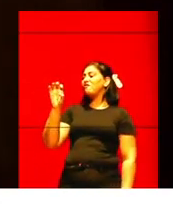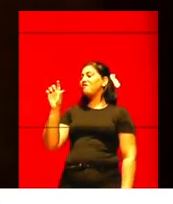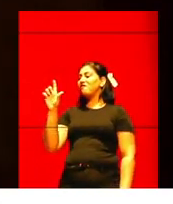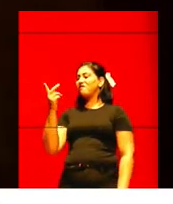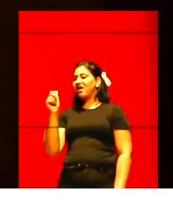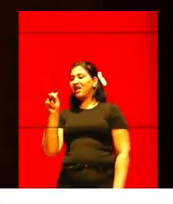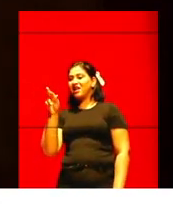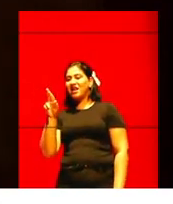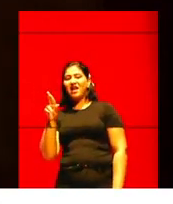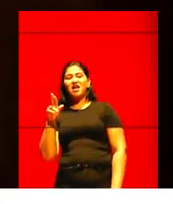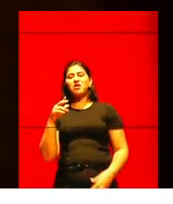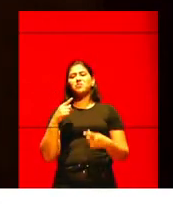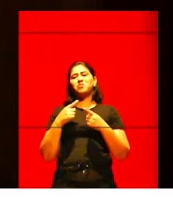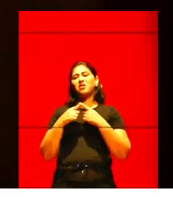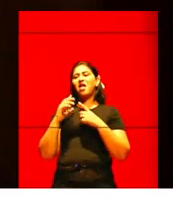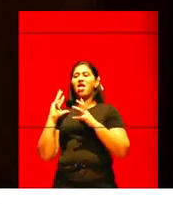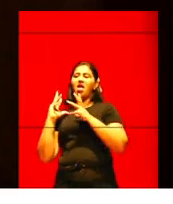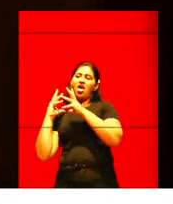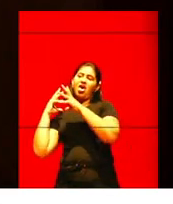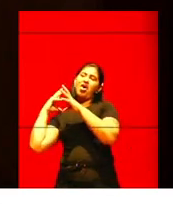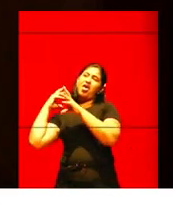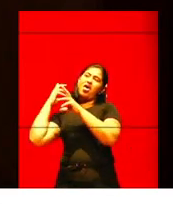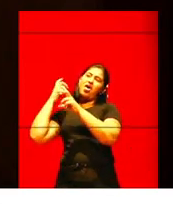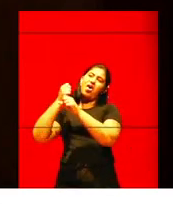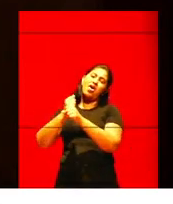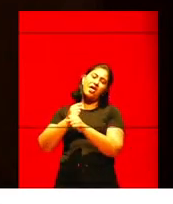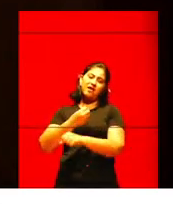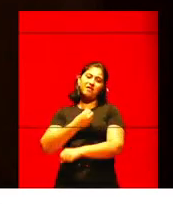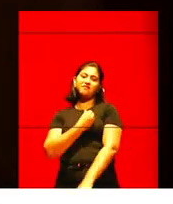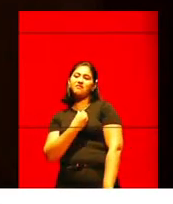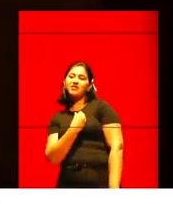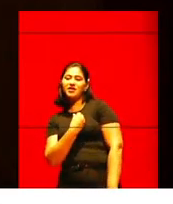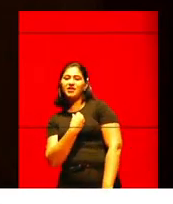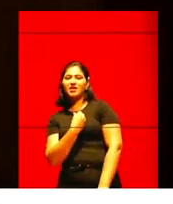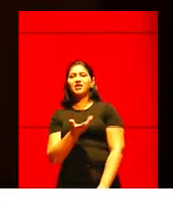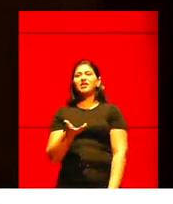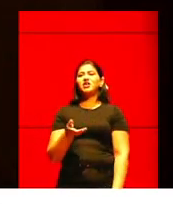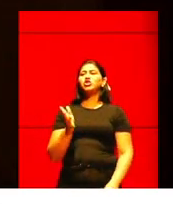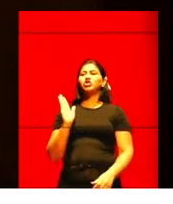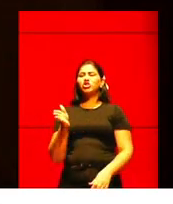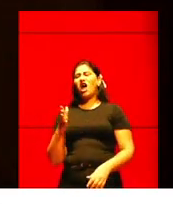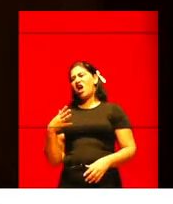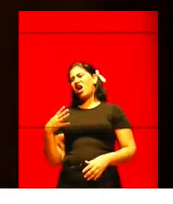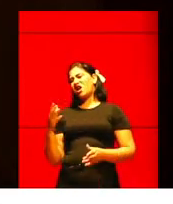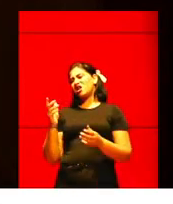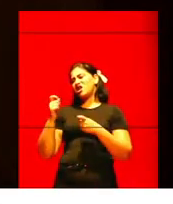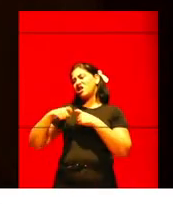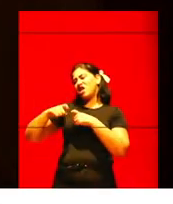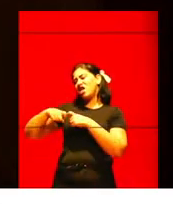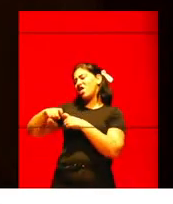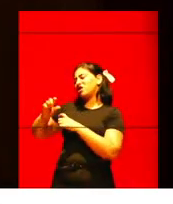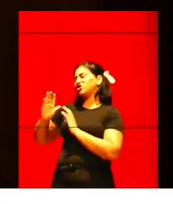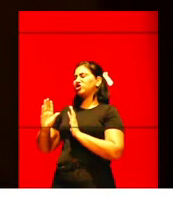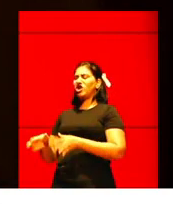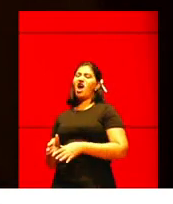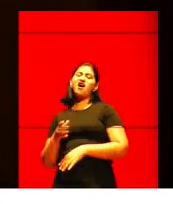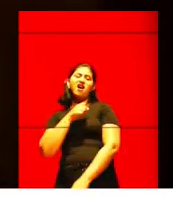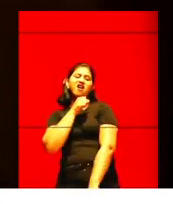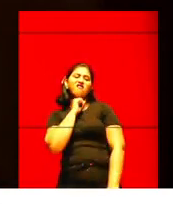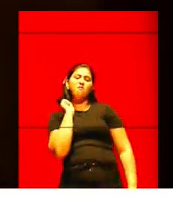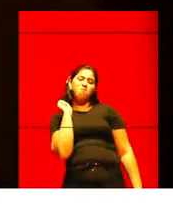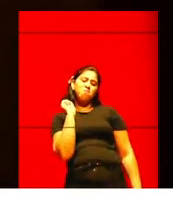tu fez tudo na vida, teve filho, casou, trabalhou, se aposentou, tu vai velhar. Tu vai ficar sentado, só curtindo